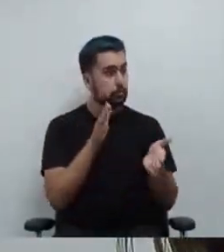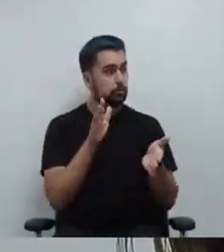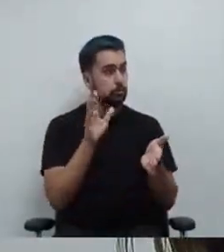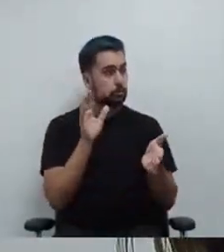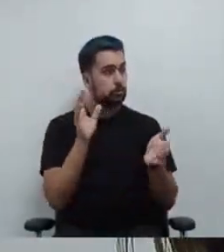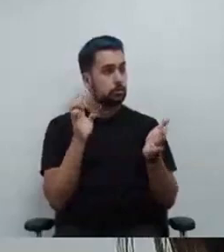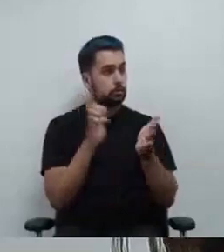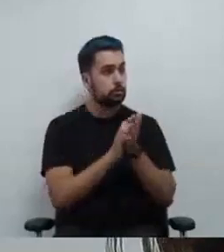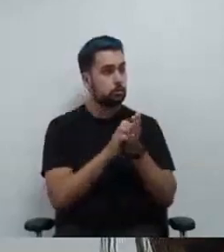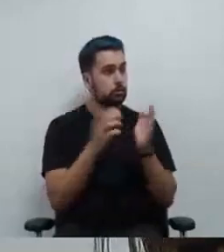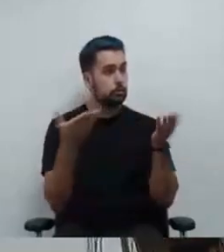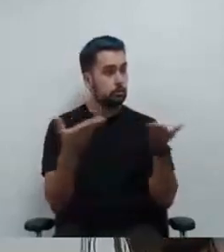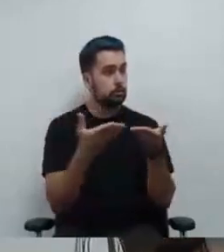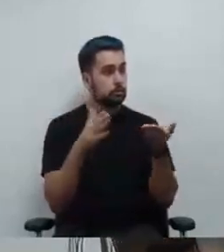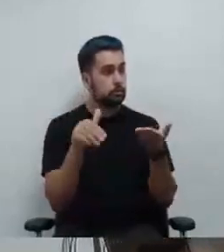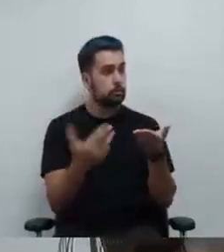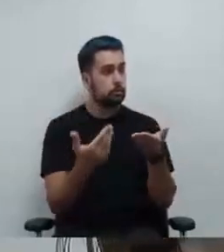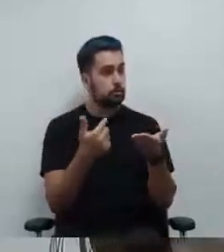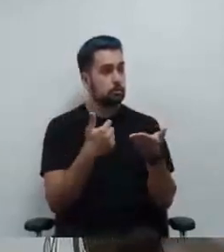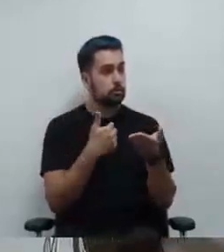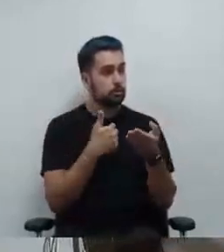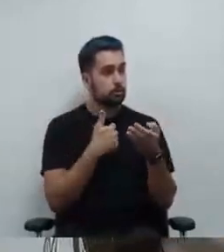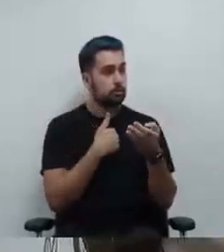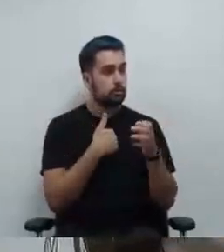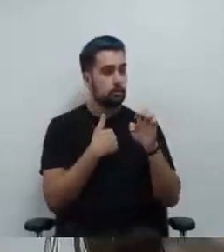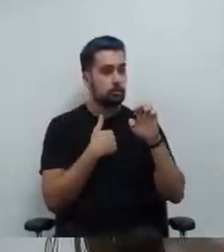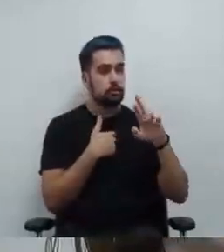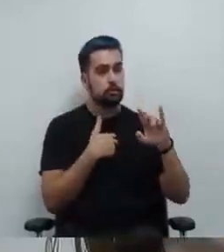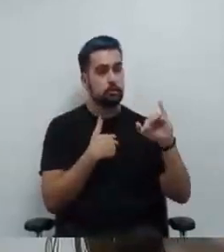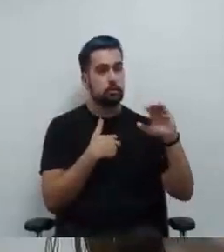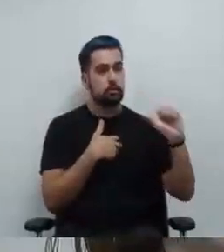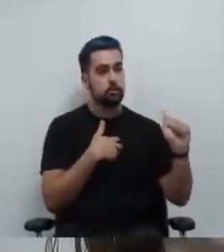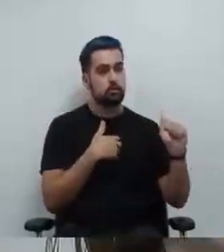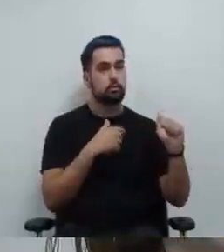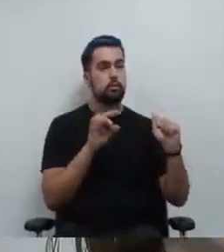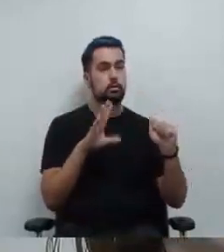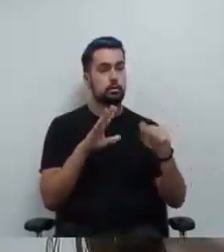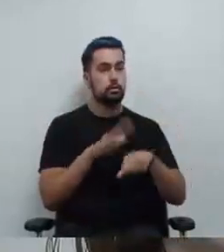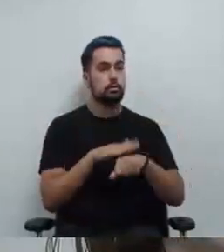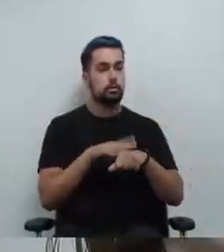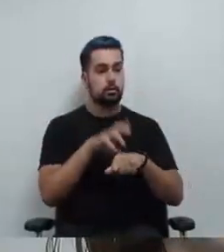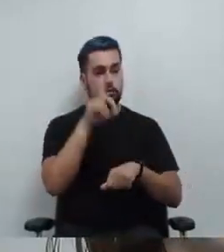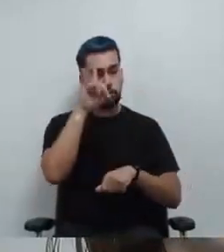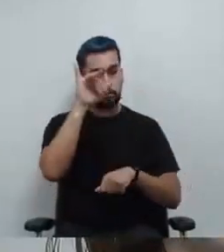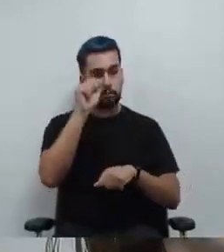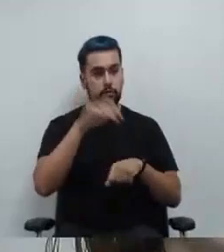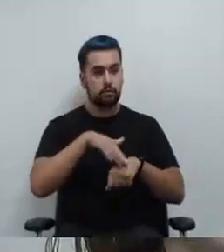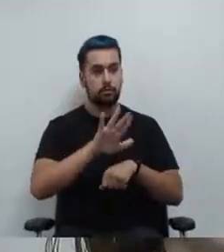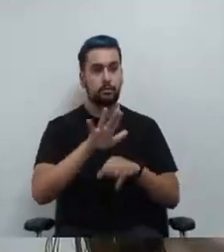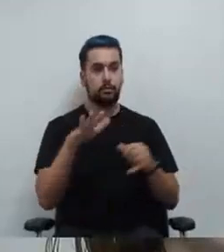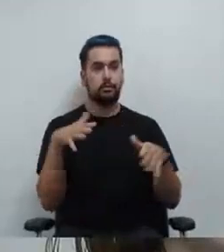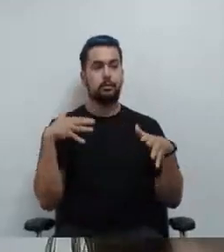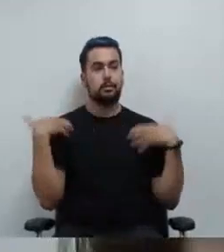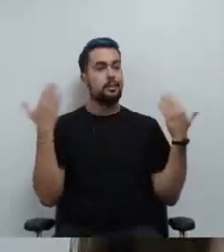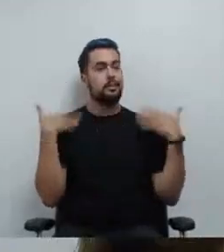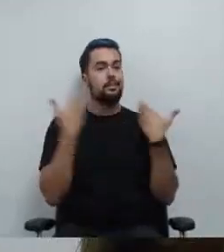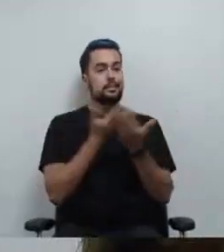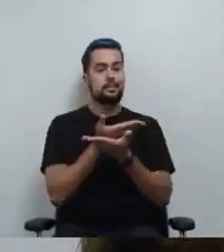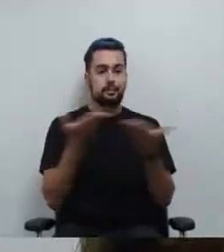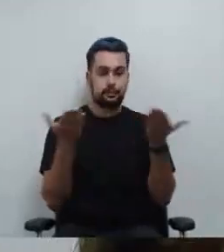hoje. E aí eu, a Érica e o Luiz Felipe fizemos esses questionamentos só para fazer o dia ficar mais emocionante para vocês, tá